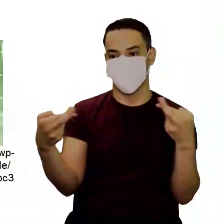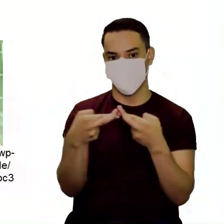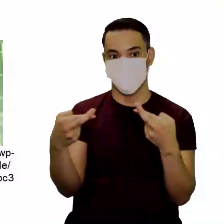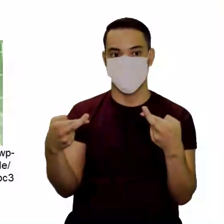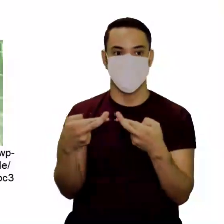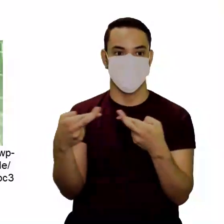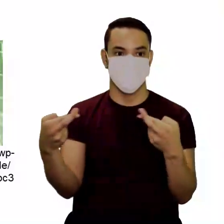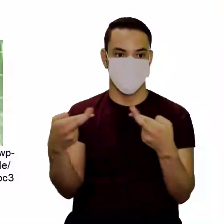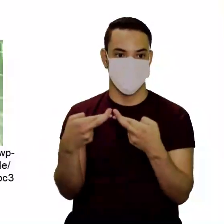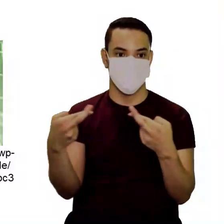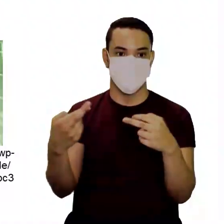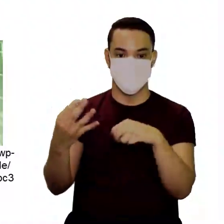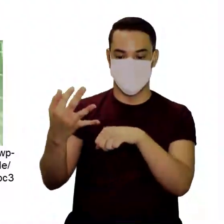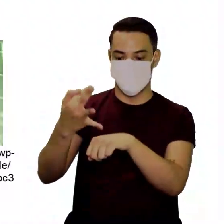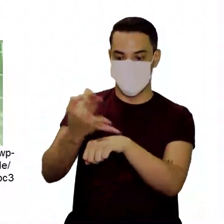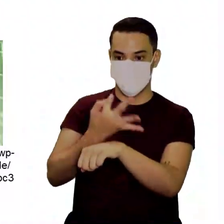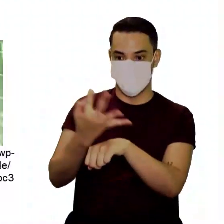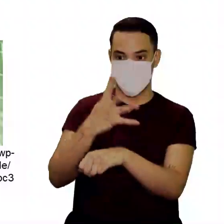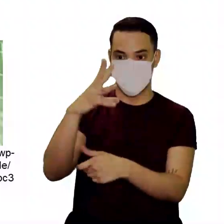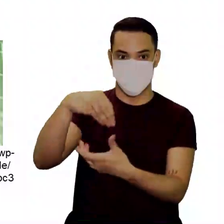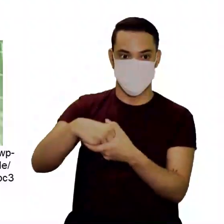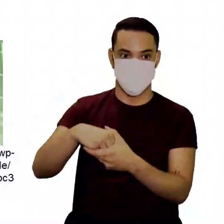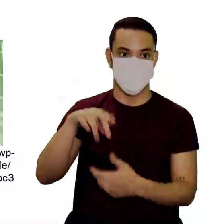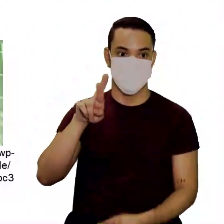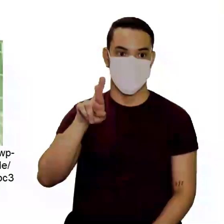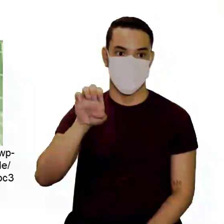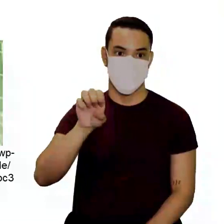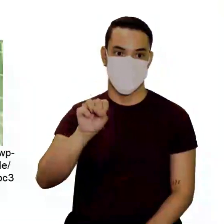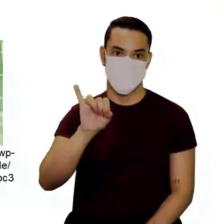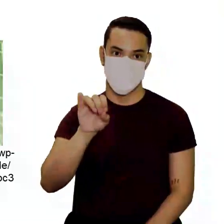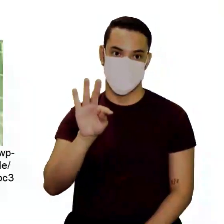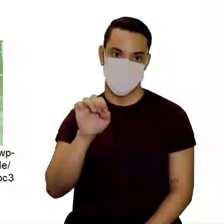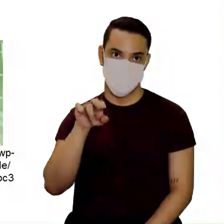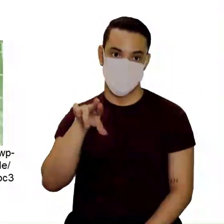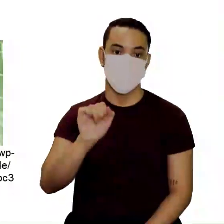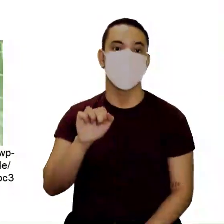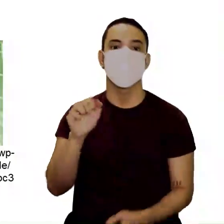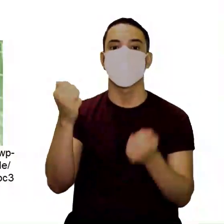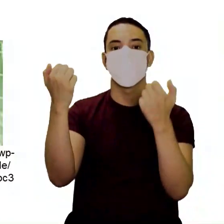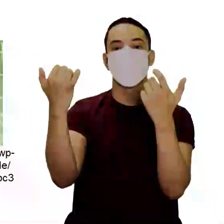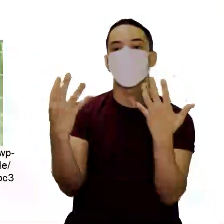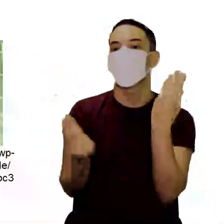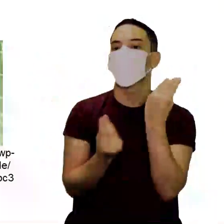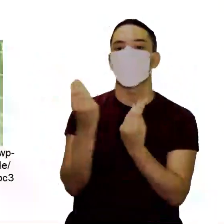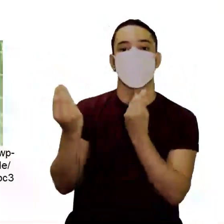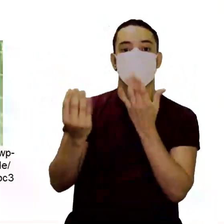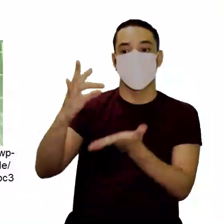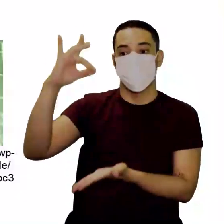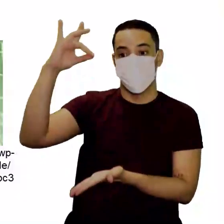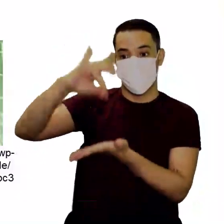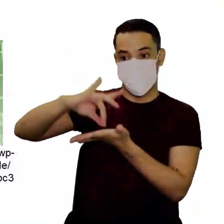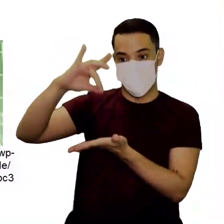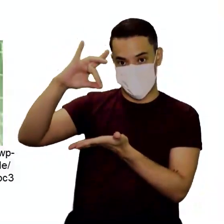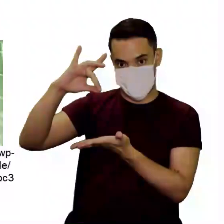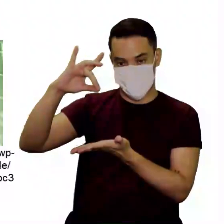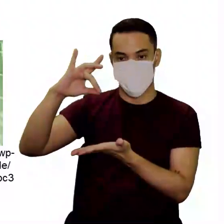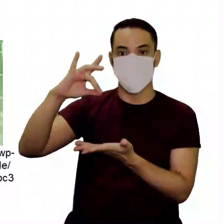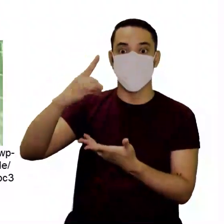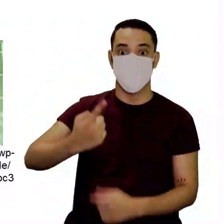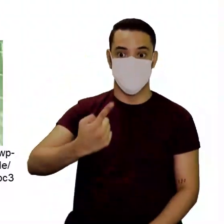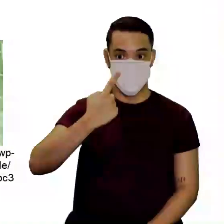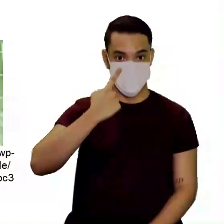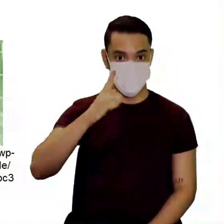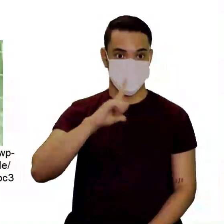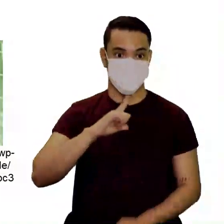resistência elétrica do chuveiro, né? Indique a correspondência verdadeira. Então, olha só,